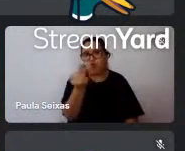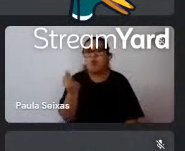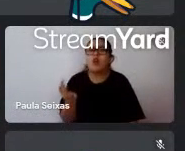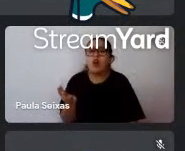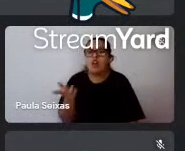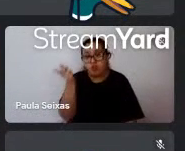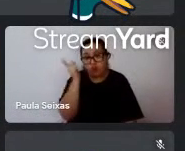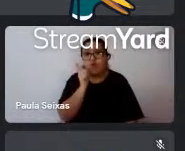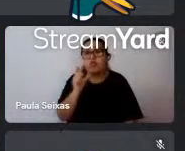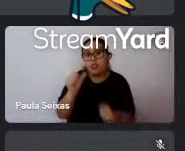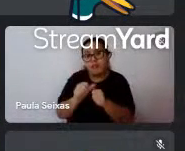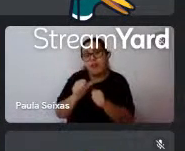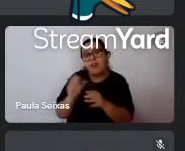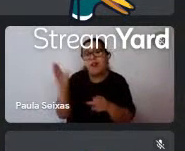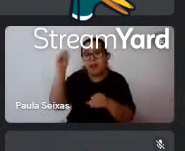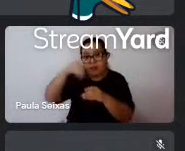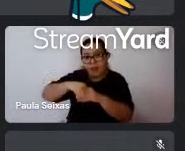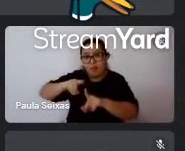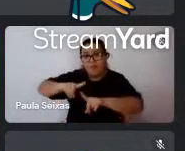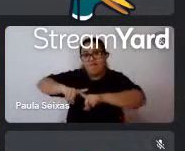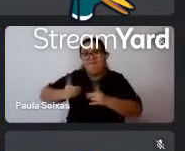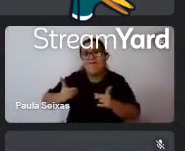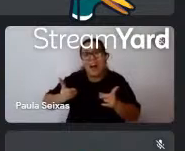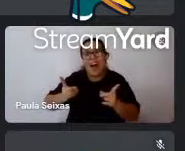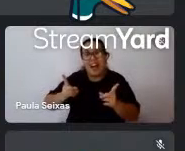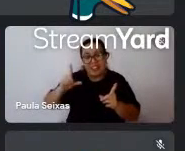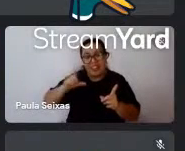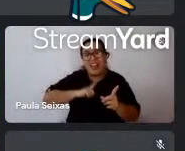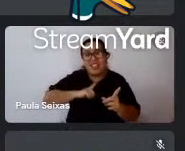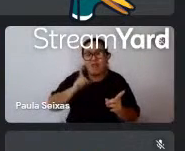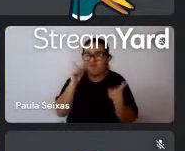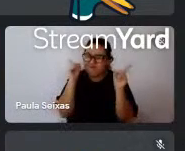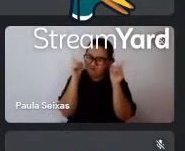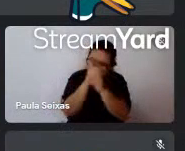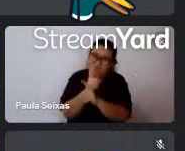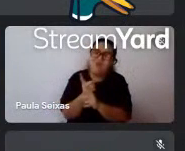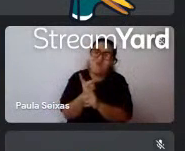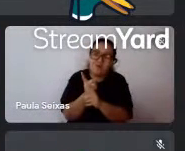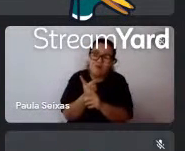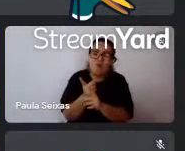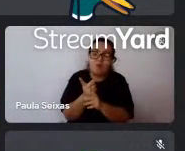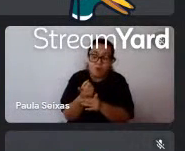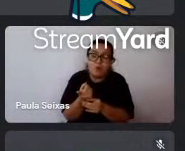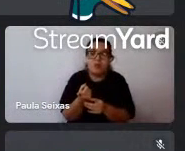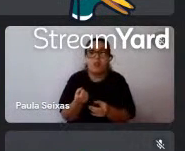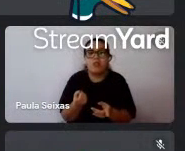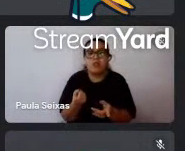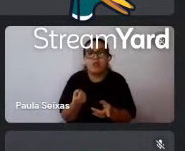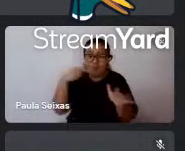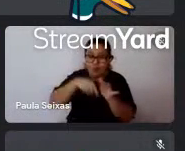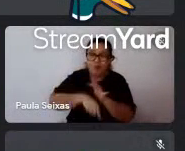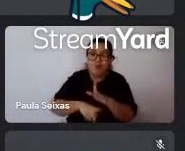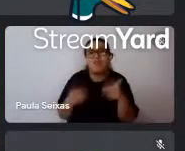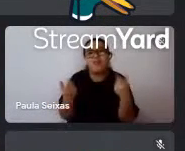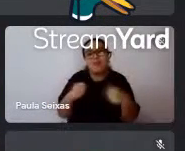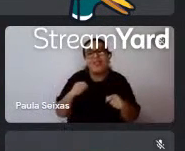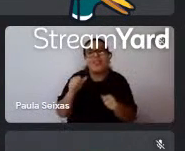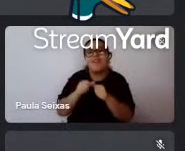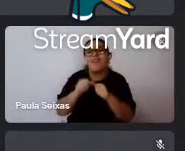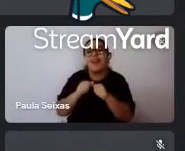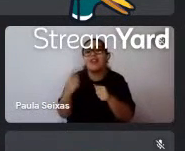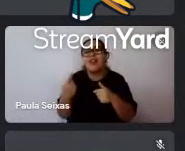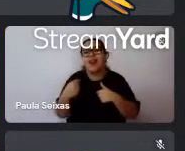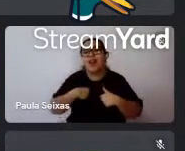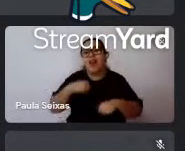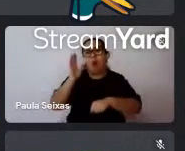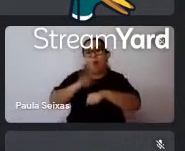mais simples, mas as mais complexas eu tive que fazer manualmente mesmo. A partir dessas contagens manuais que eu